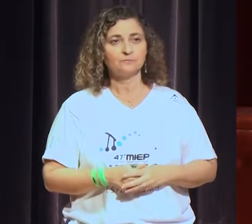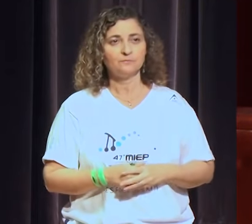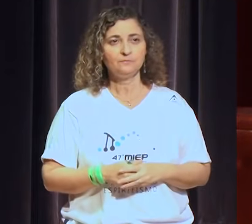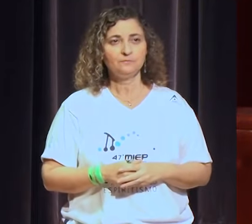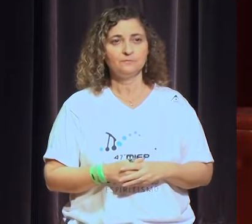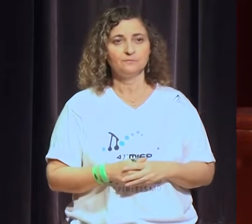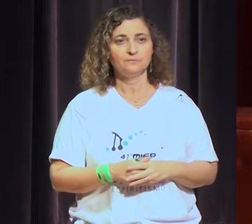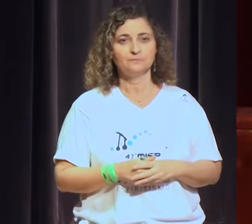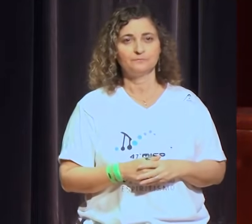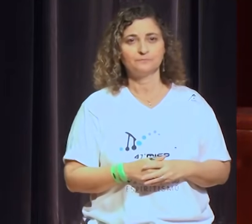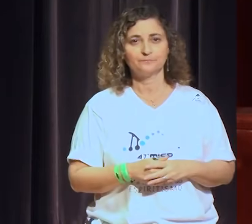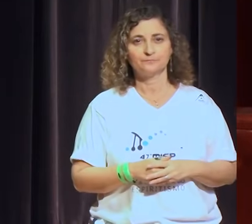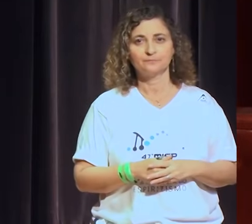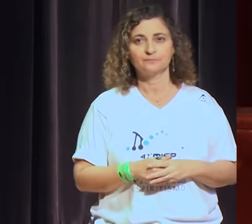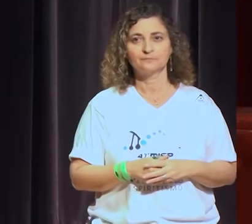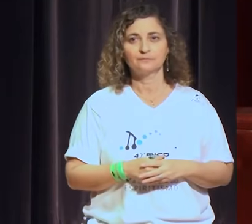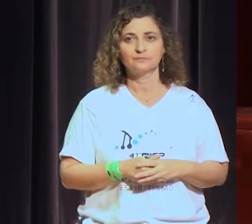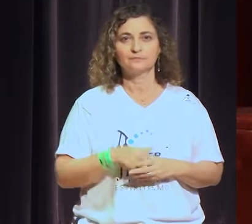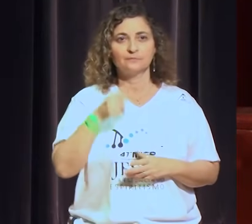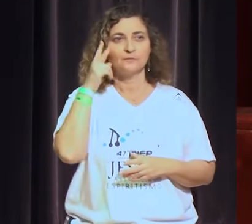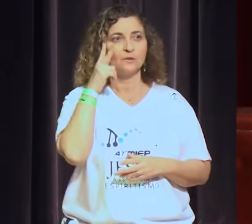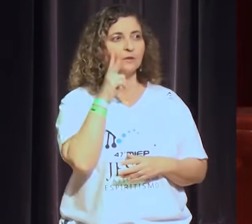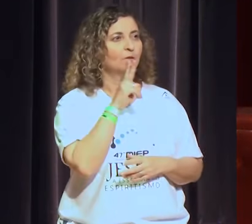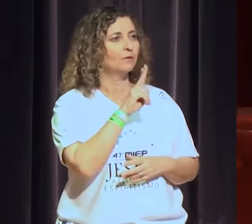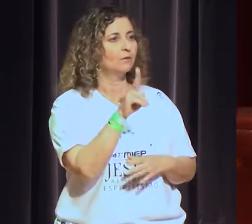Ele está ali, curtindo.